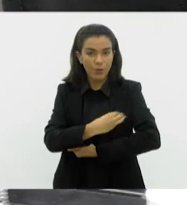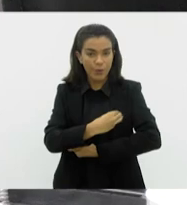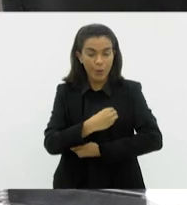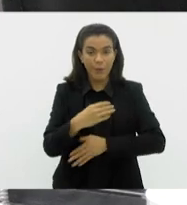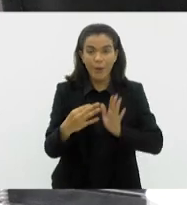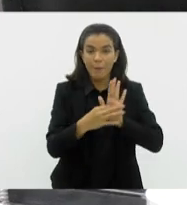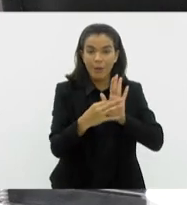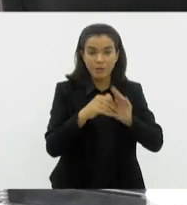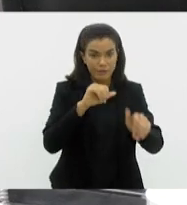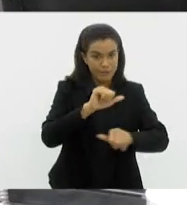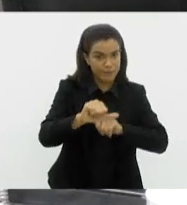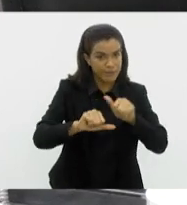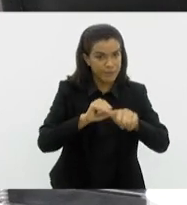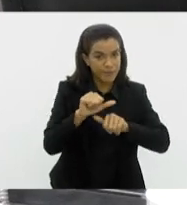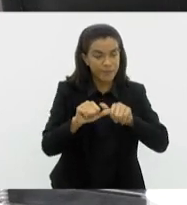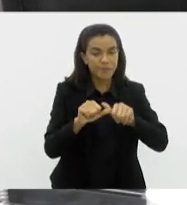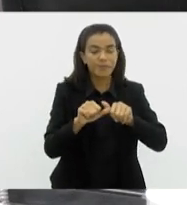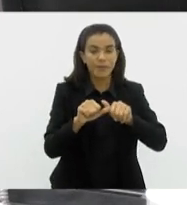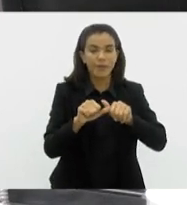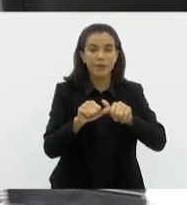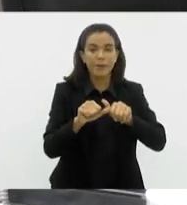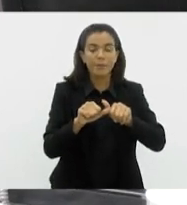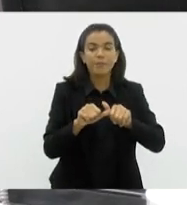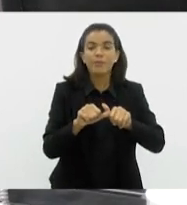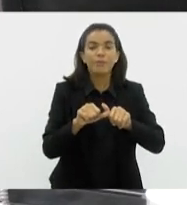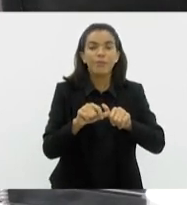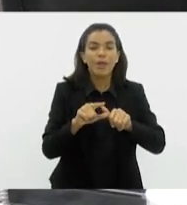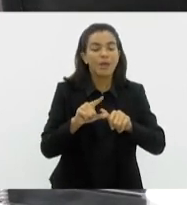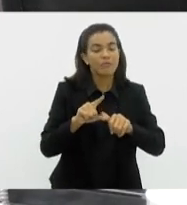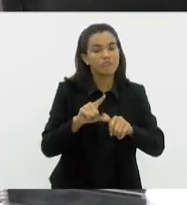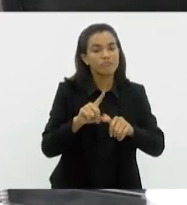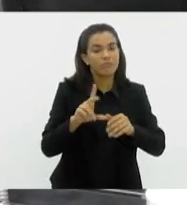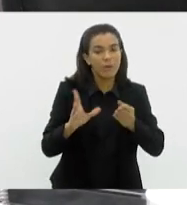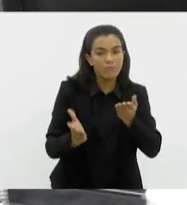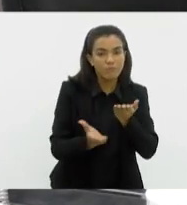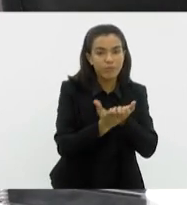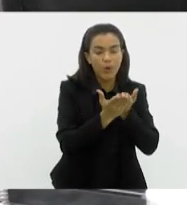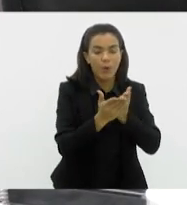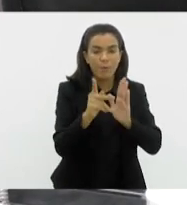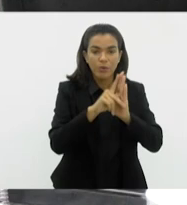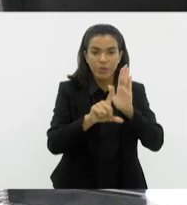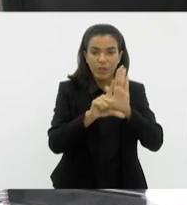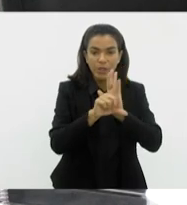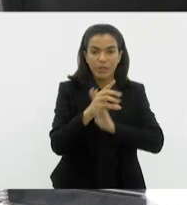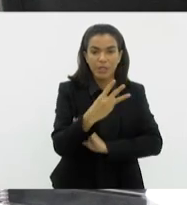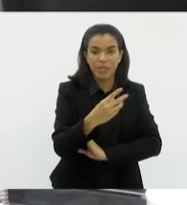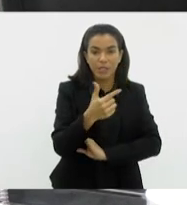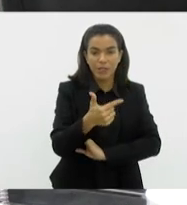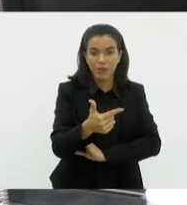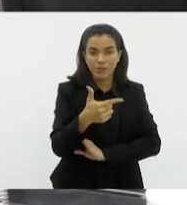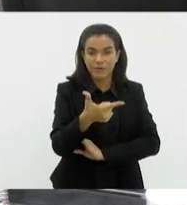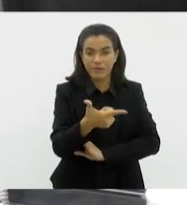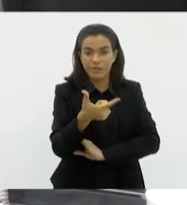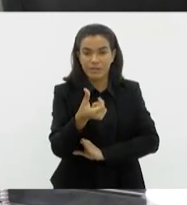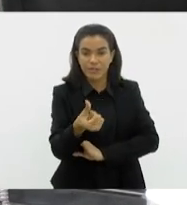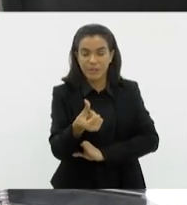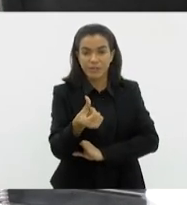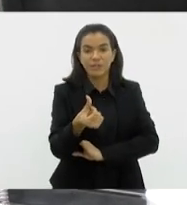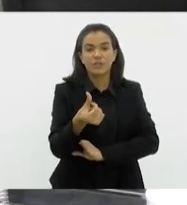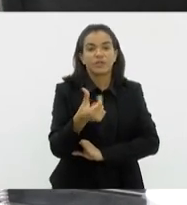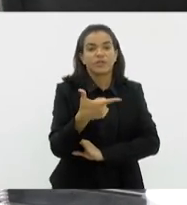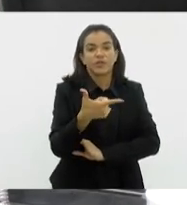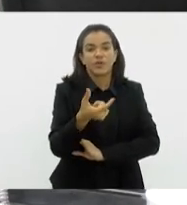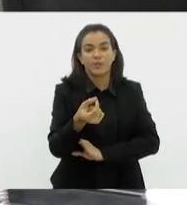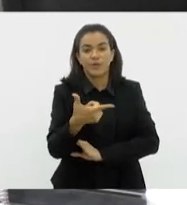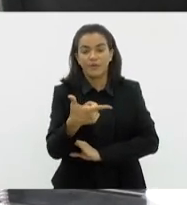foi alterado pela anexação ao projeto de lei 3226 de